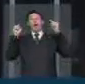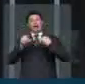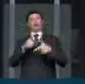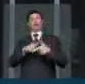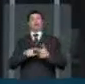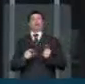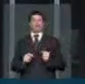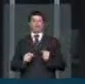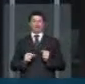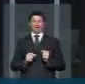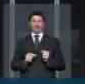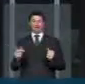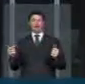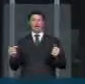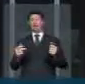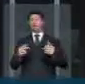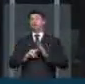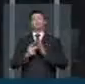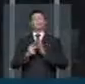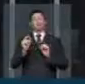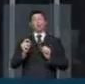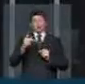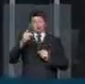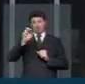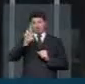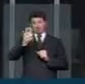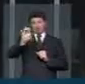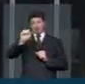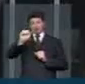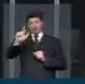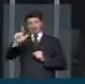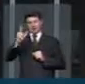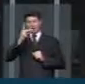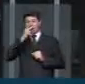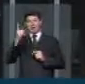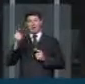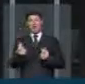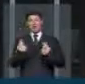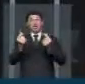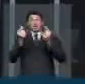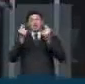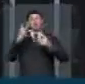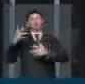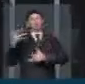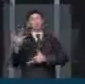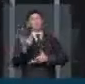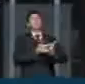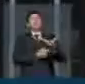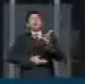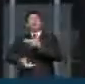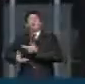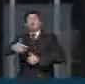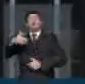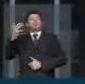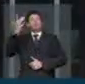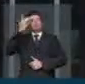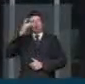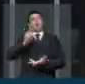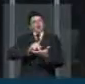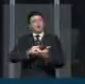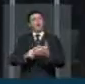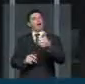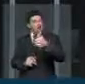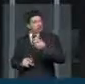ou seja, o pré-sal parece uma riqueza fantástica, espetacular, e é